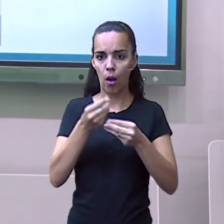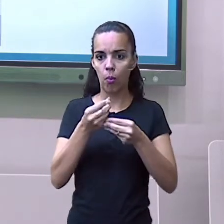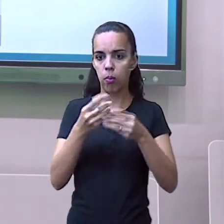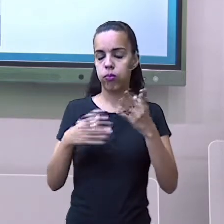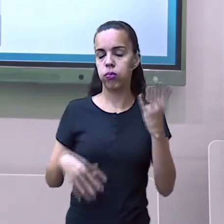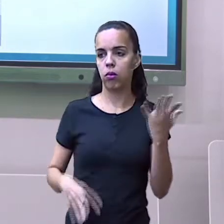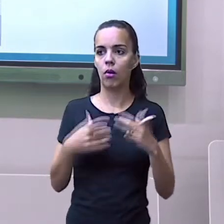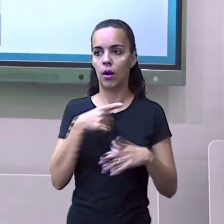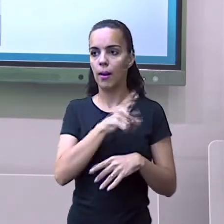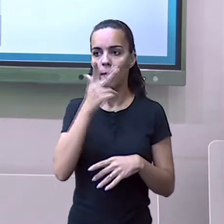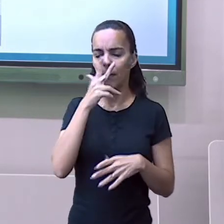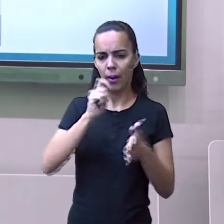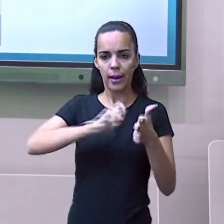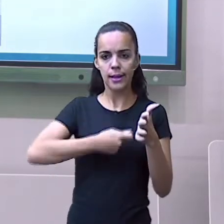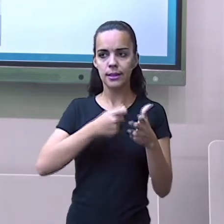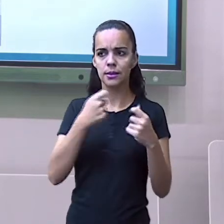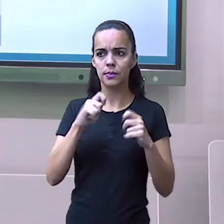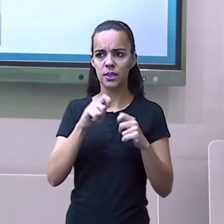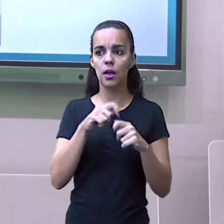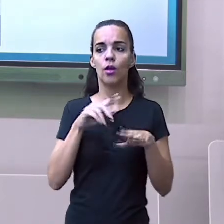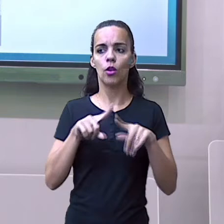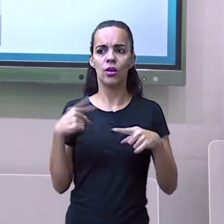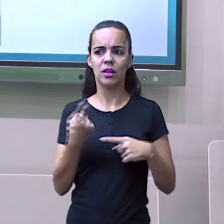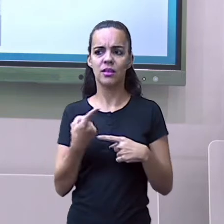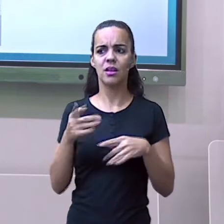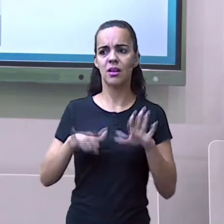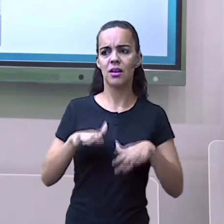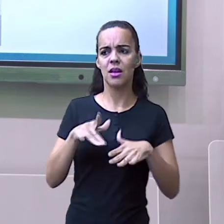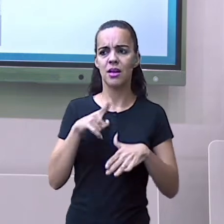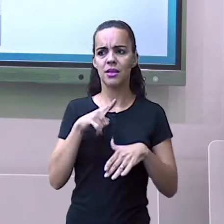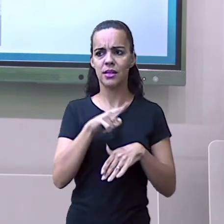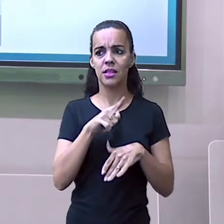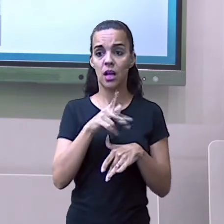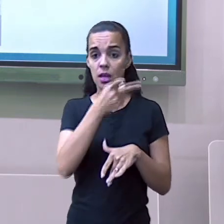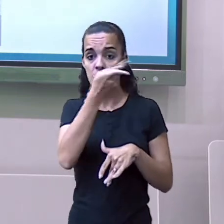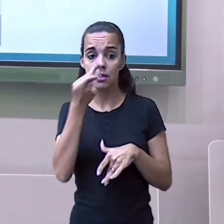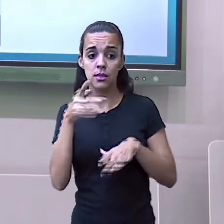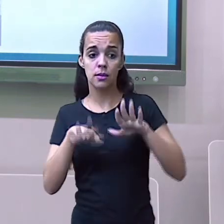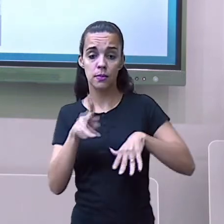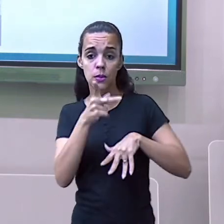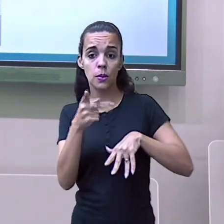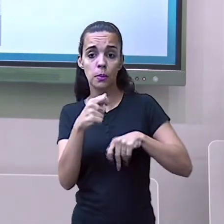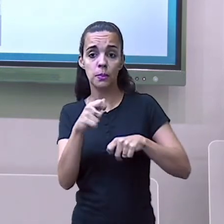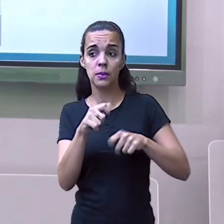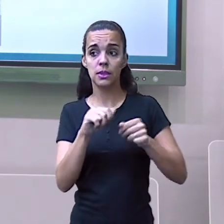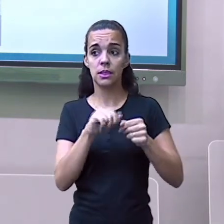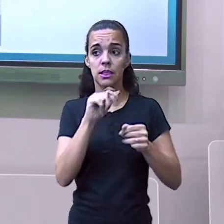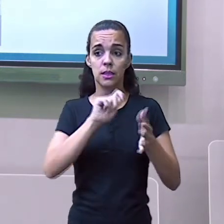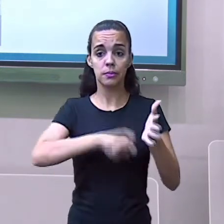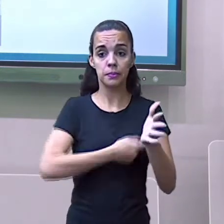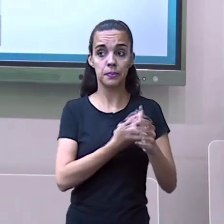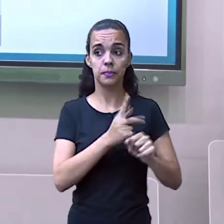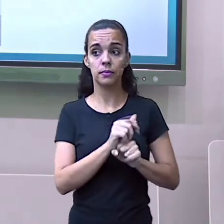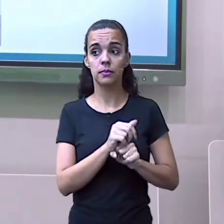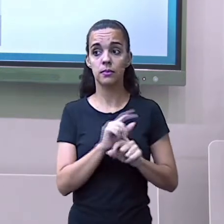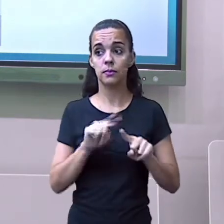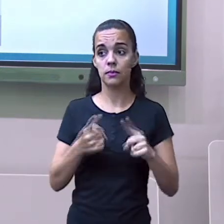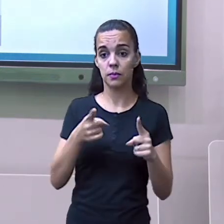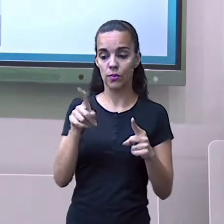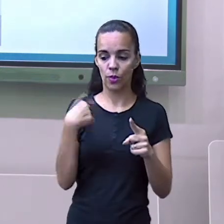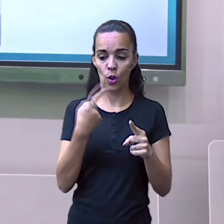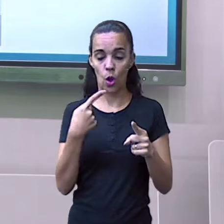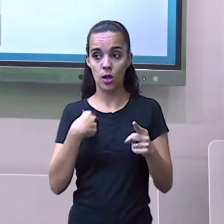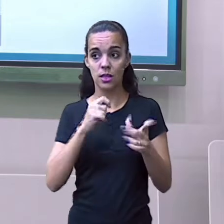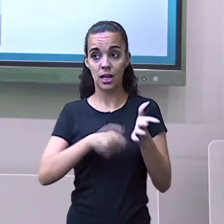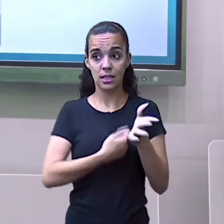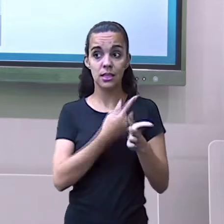aqueles contratos por adesão, que são contratos padrões para todos os usuários? Antes de